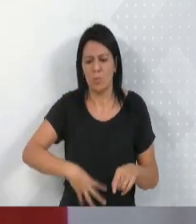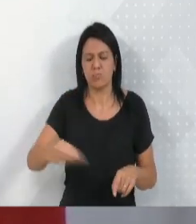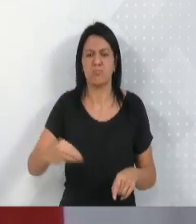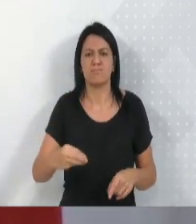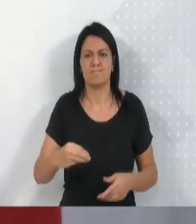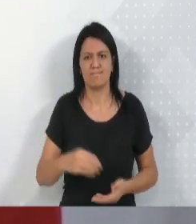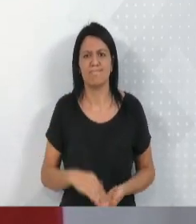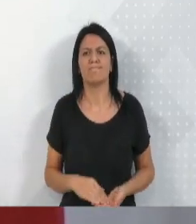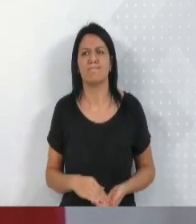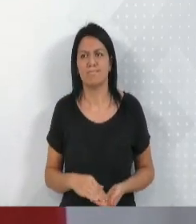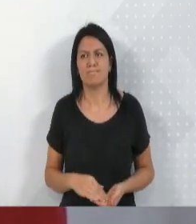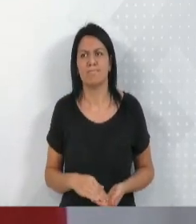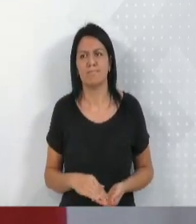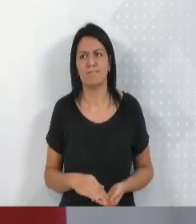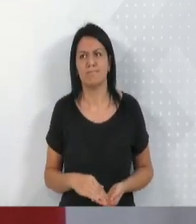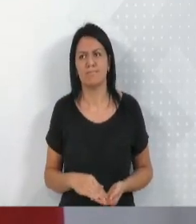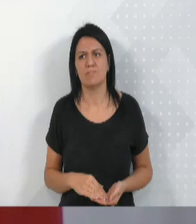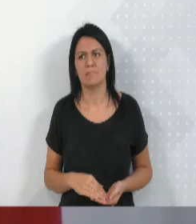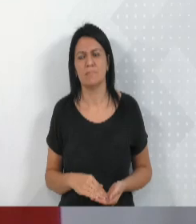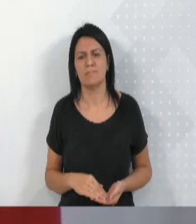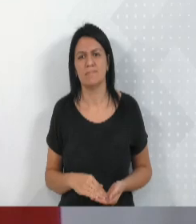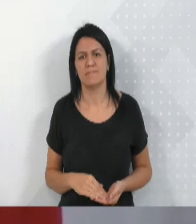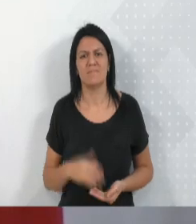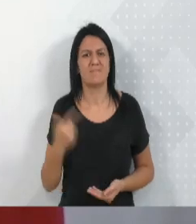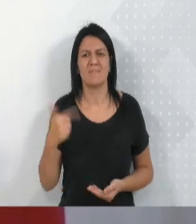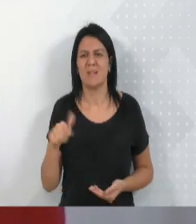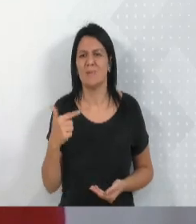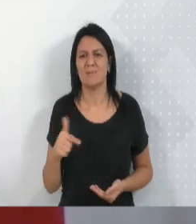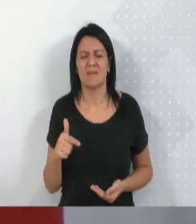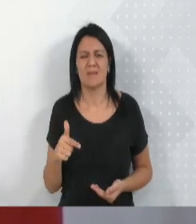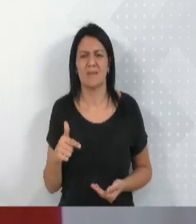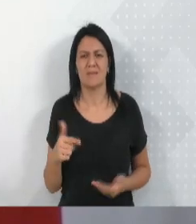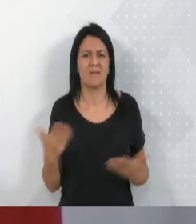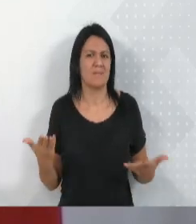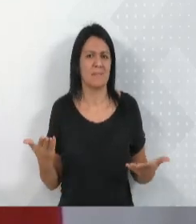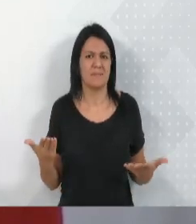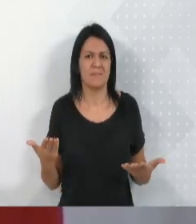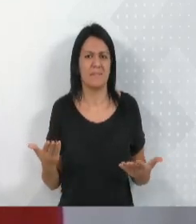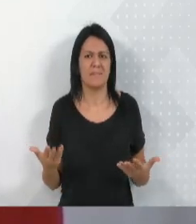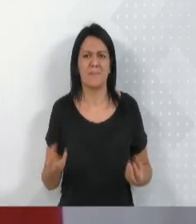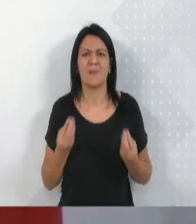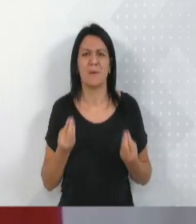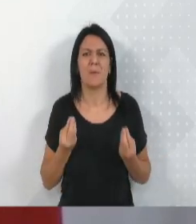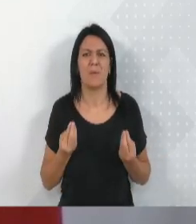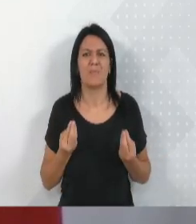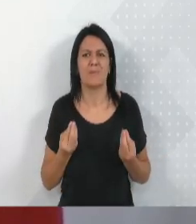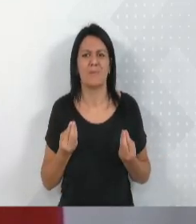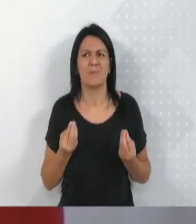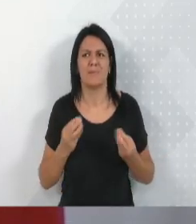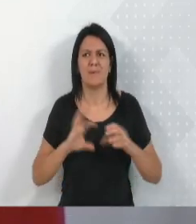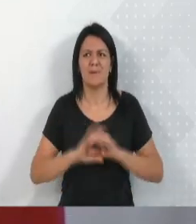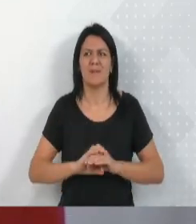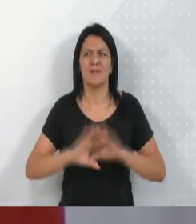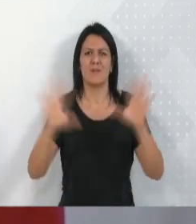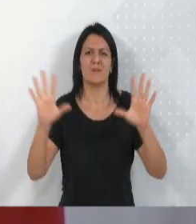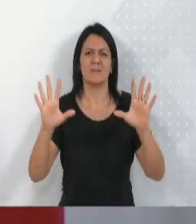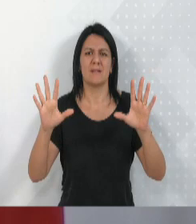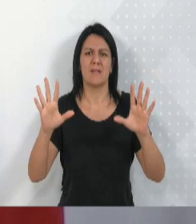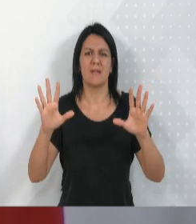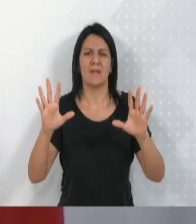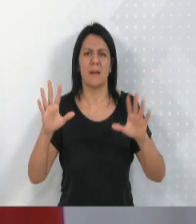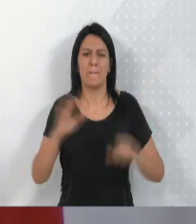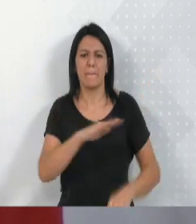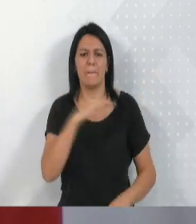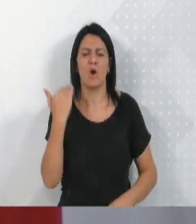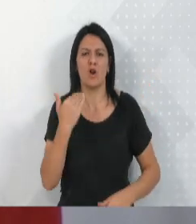passaram. Então, não existe espaço nenhum para que a gente possa implementar essa autorização à morte de crianças,